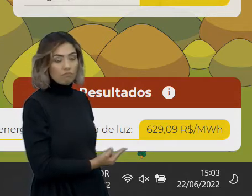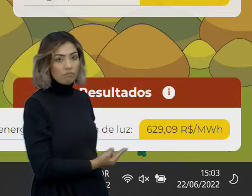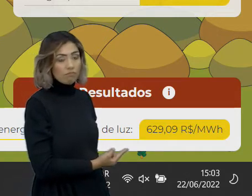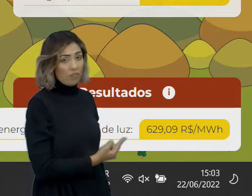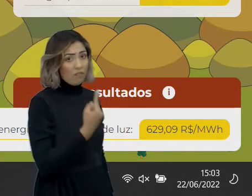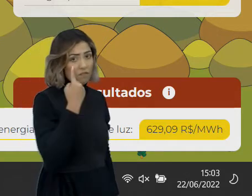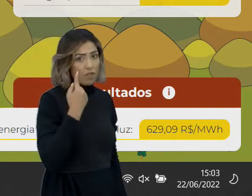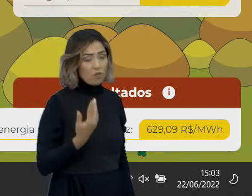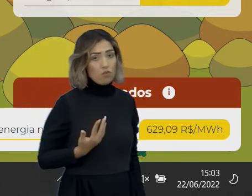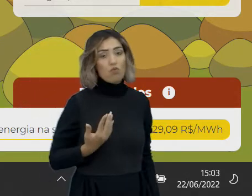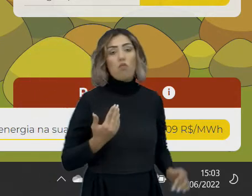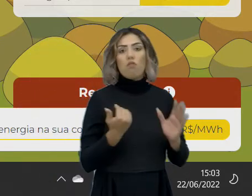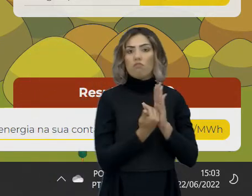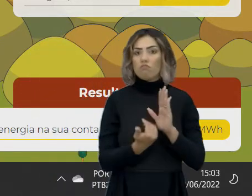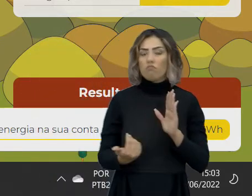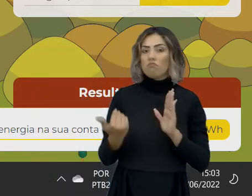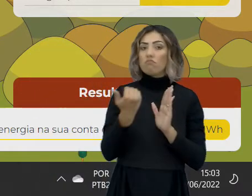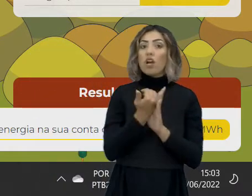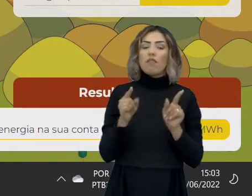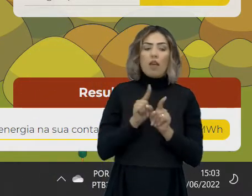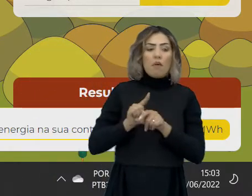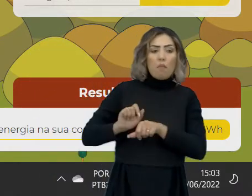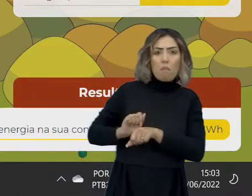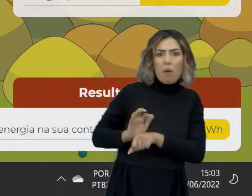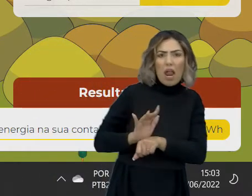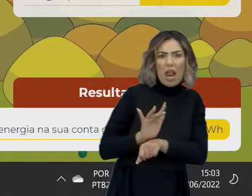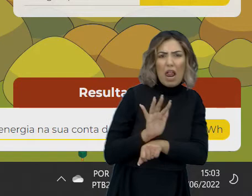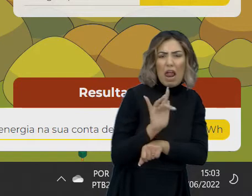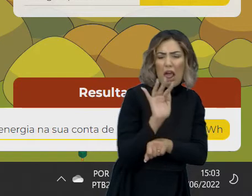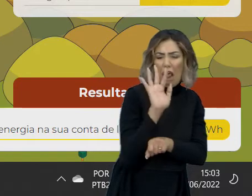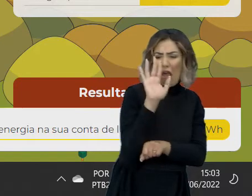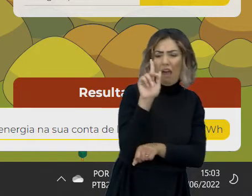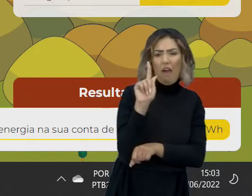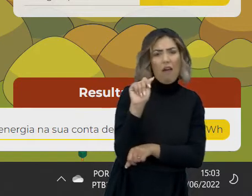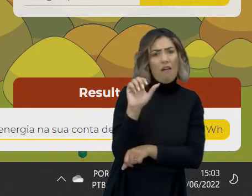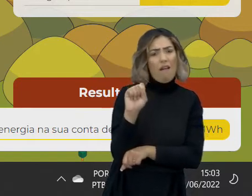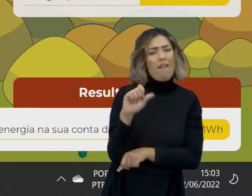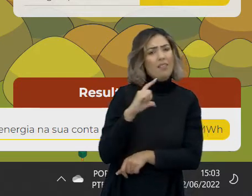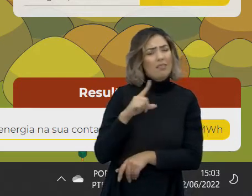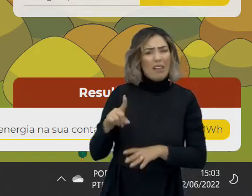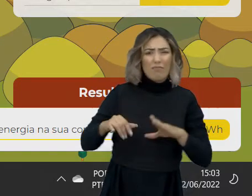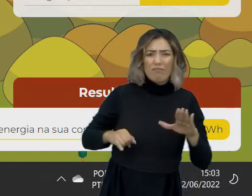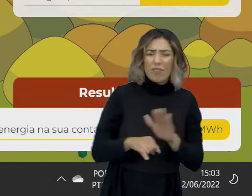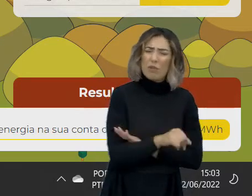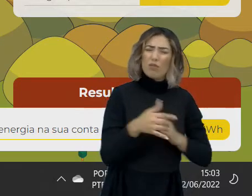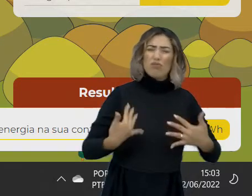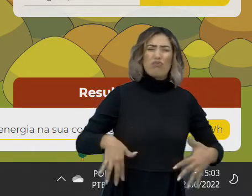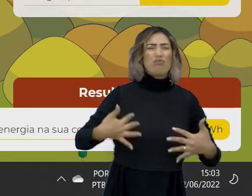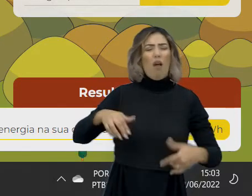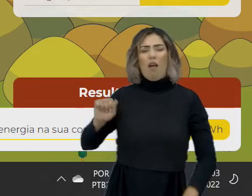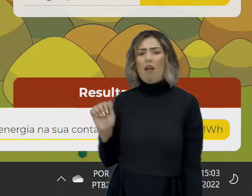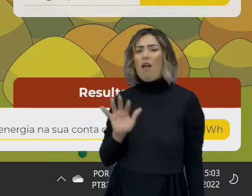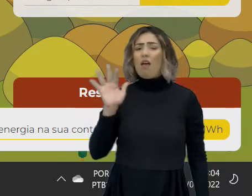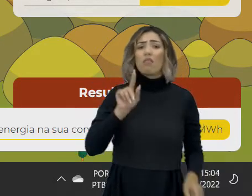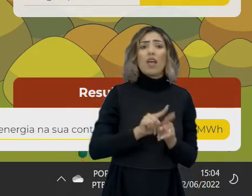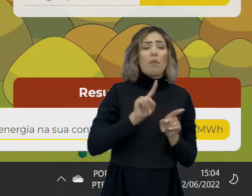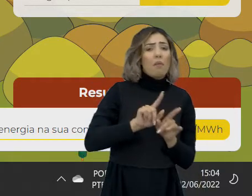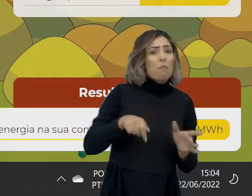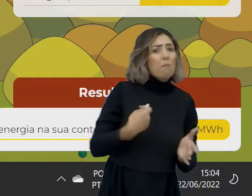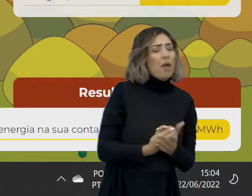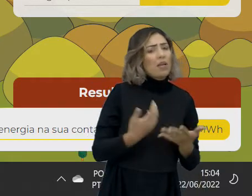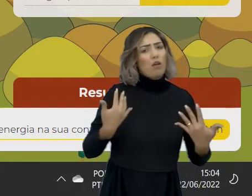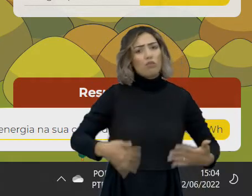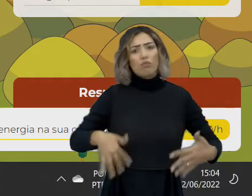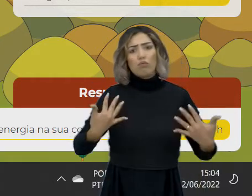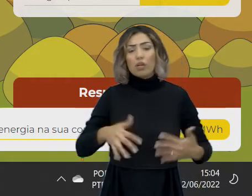629,09. E ainda tem emissão de gás, ou seja, tá mais caro para investimento, tá mais caro para pagar e tem bastante emissão. Se a gente colocar